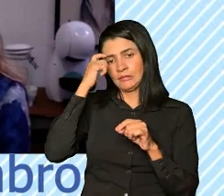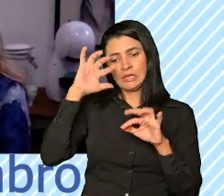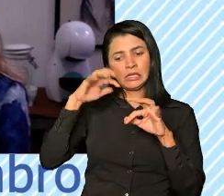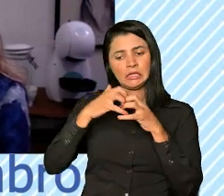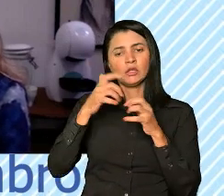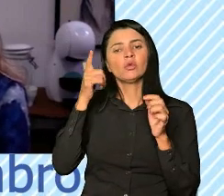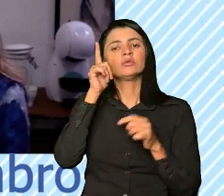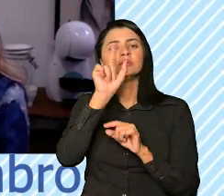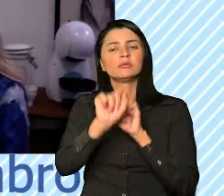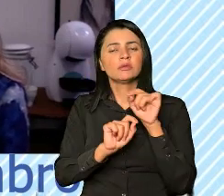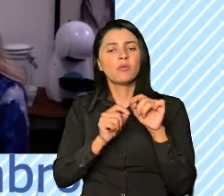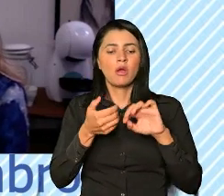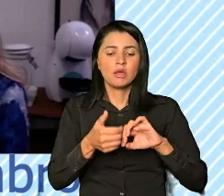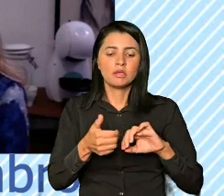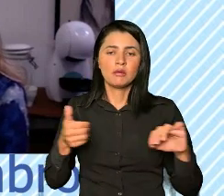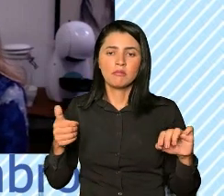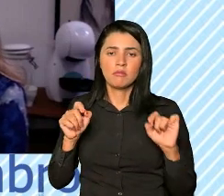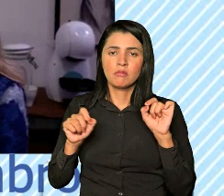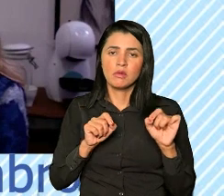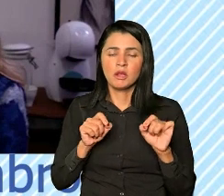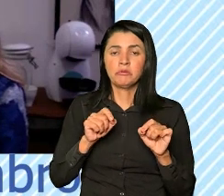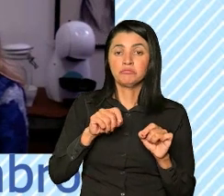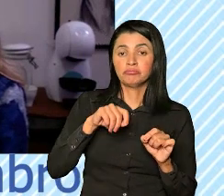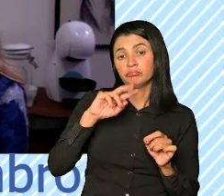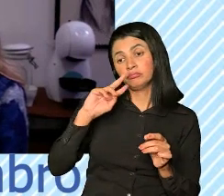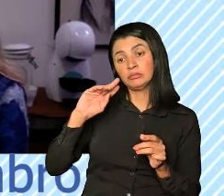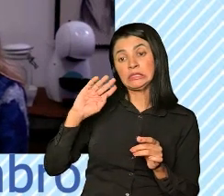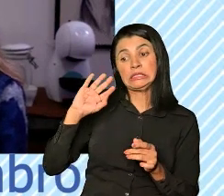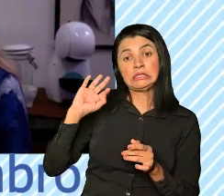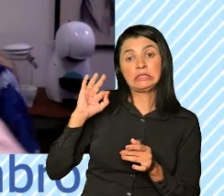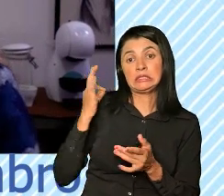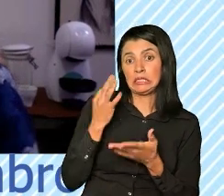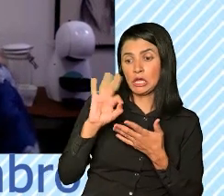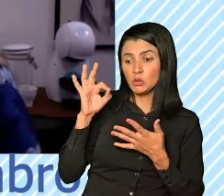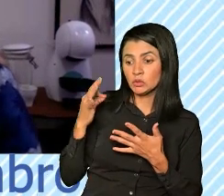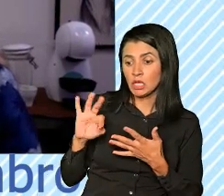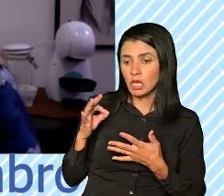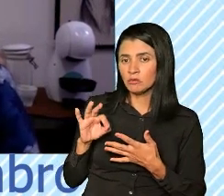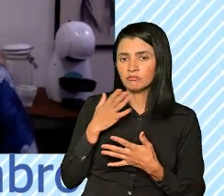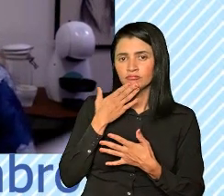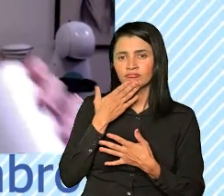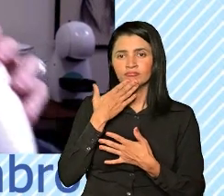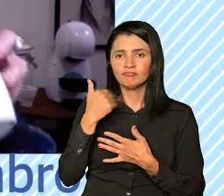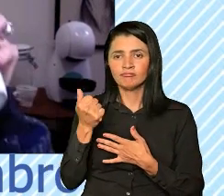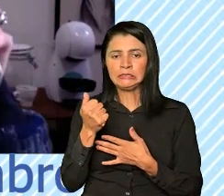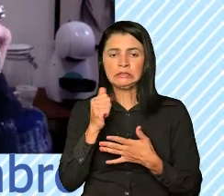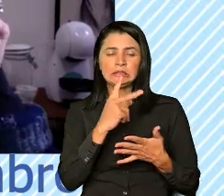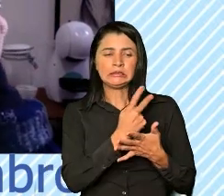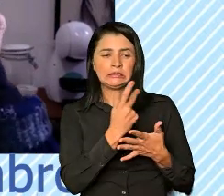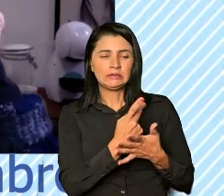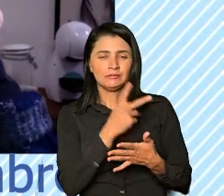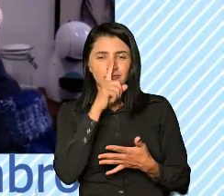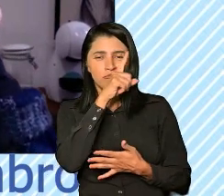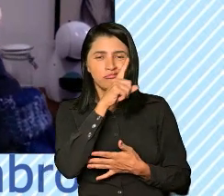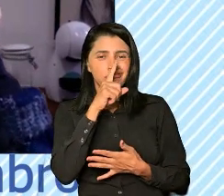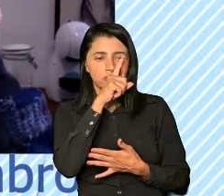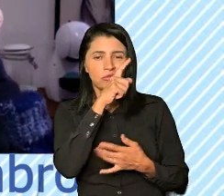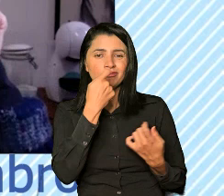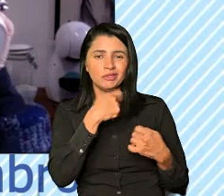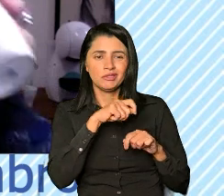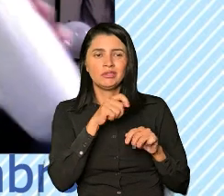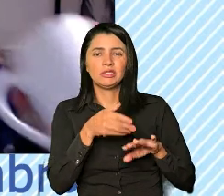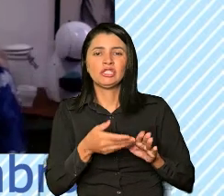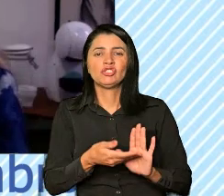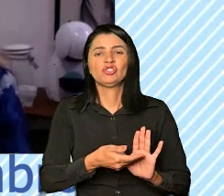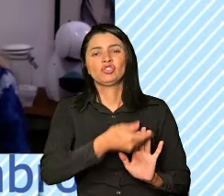conseguimos, então, separarem os êxitos a serem repetidos ou aprimorados e os erros, falhas a serem